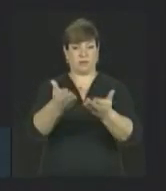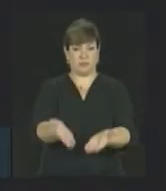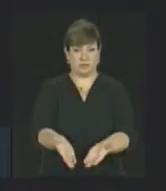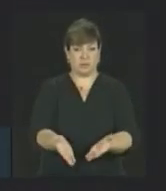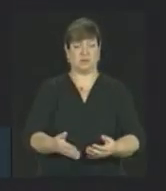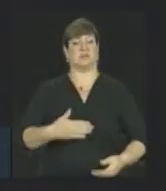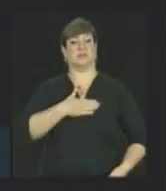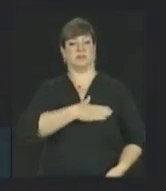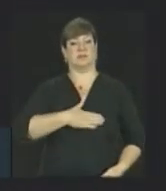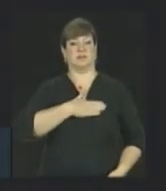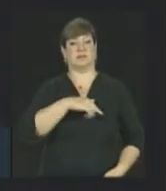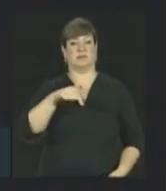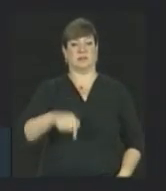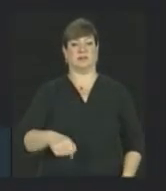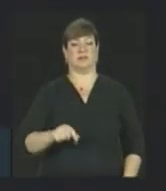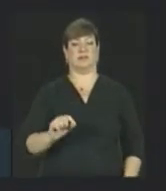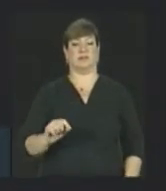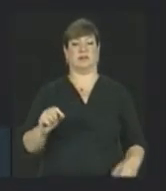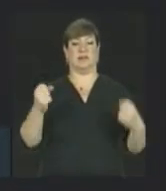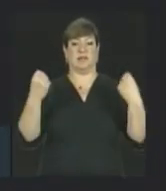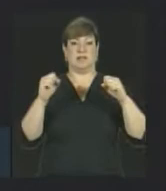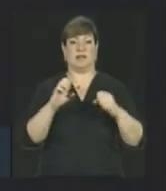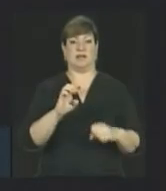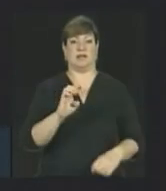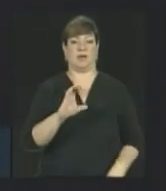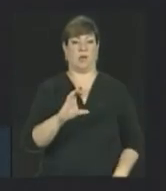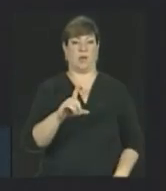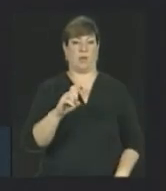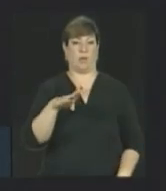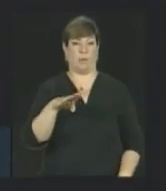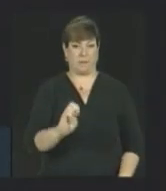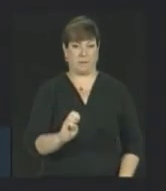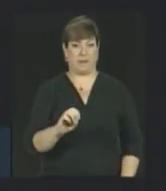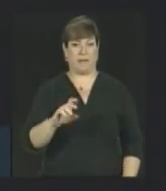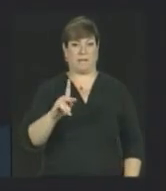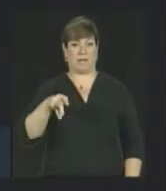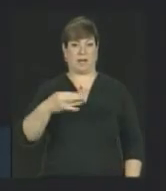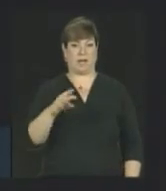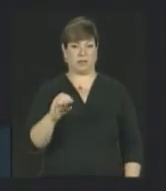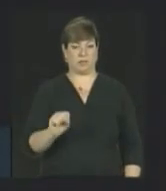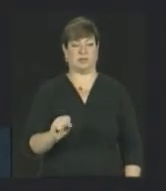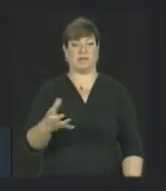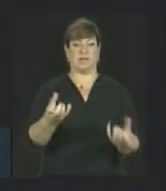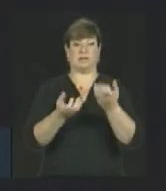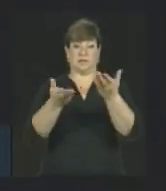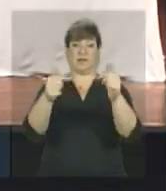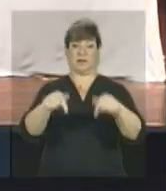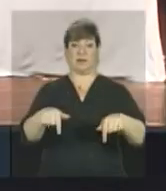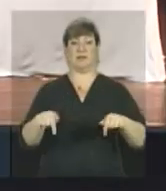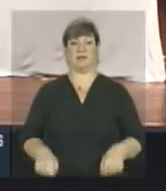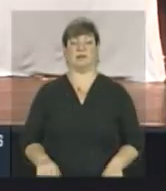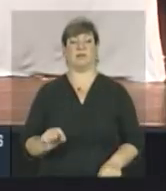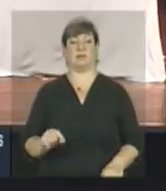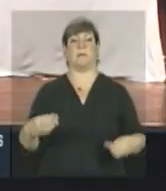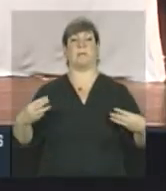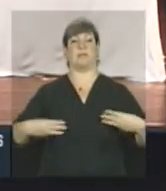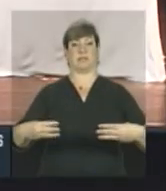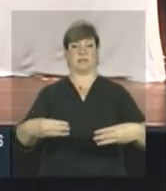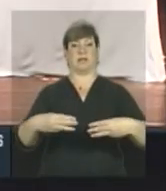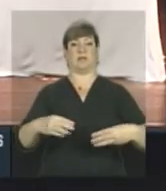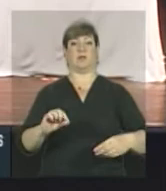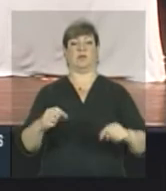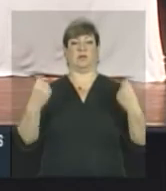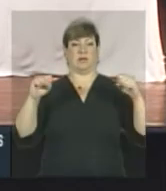para o Esporte Clube Pinheiros recebê-lo nessa manhã para esse importante anúncio do Ministério de Esporte. A